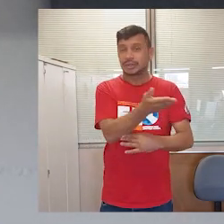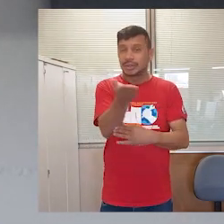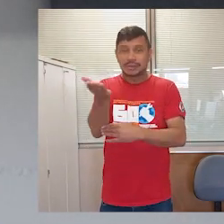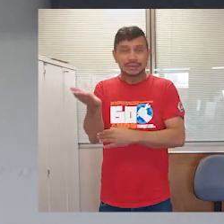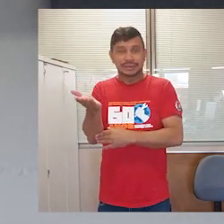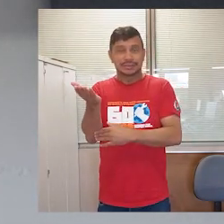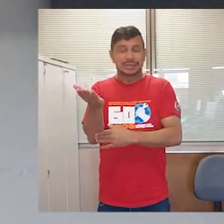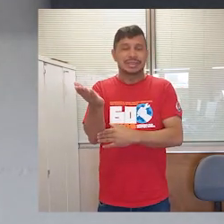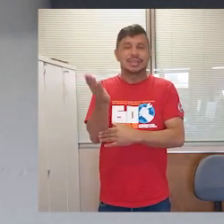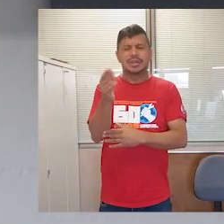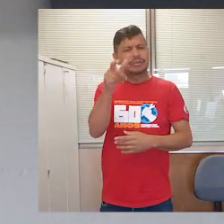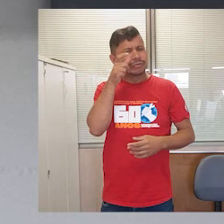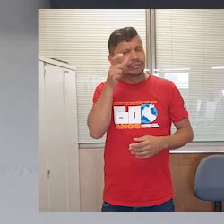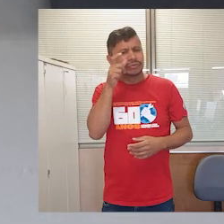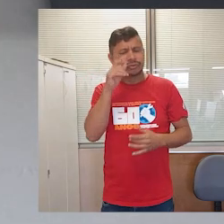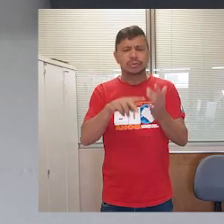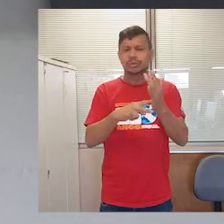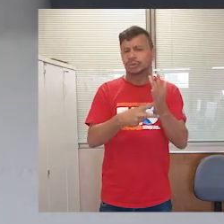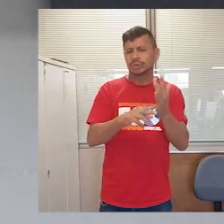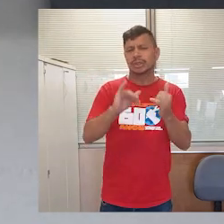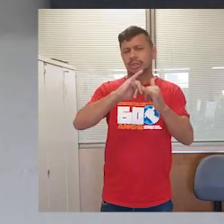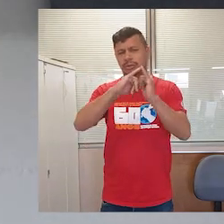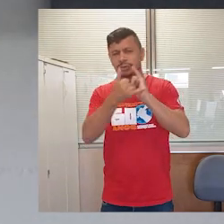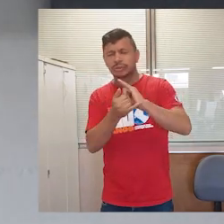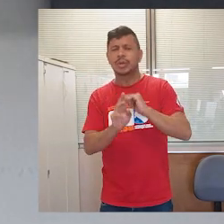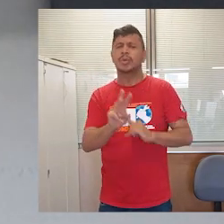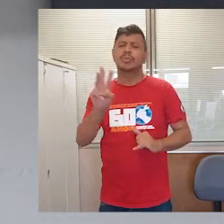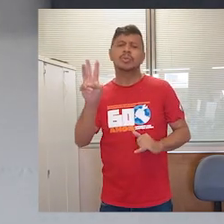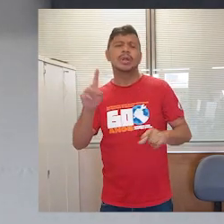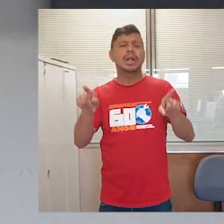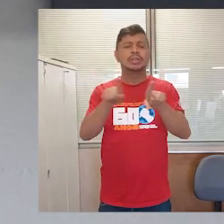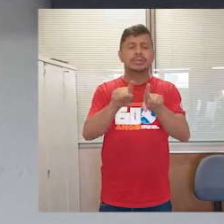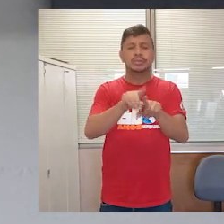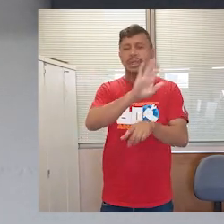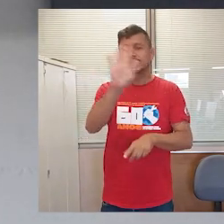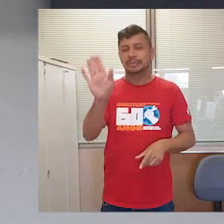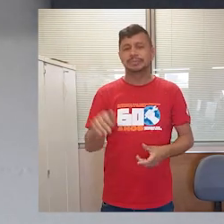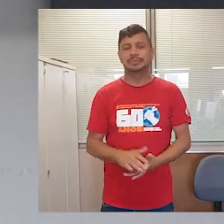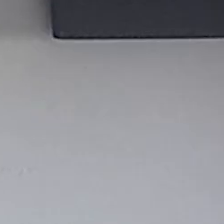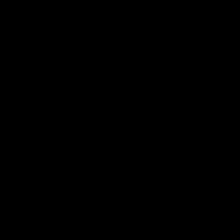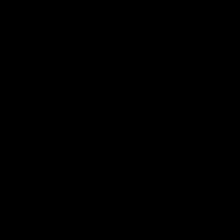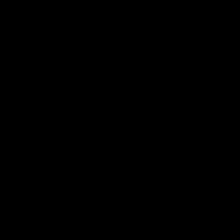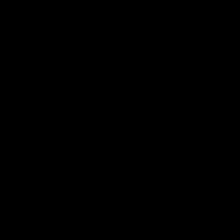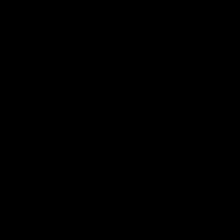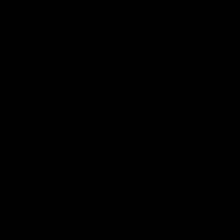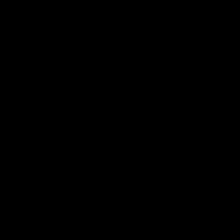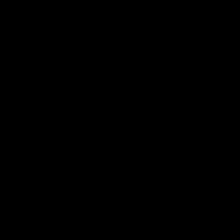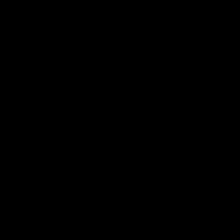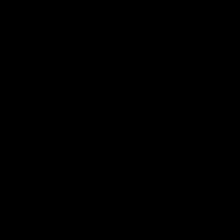uma ótima tarde para você. Acompanhe o sindicato também nos sites e redes sociais. Até mais!